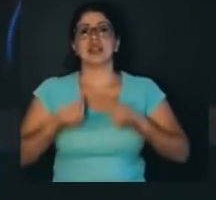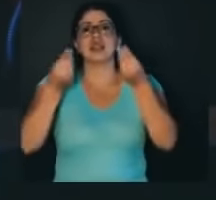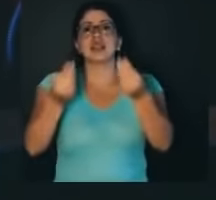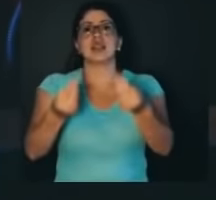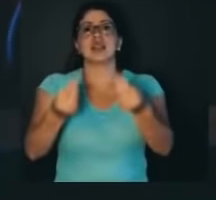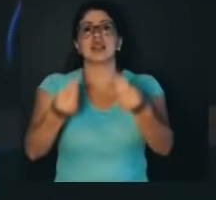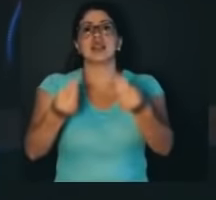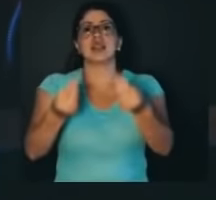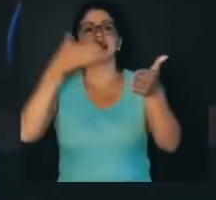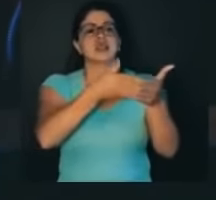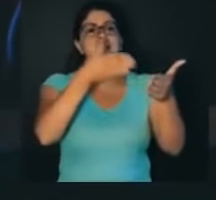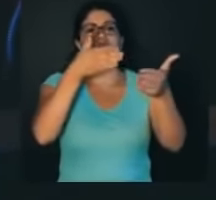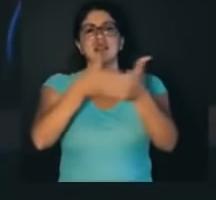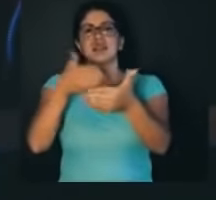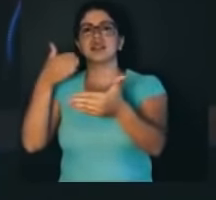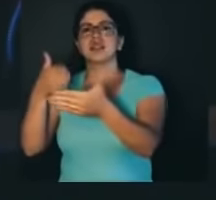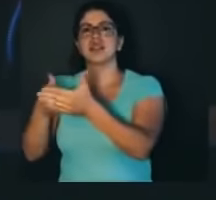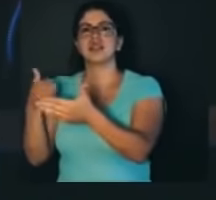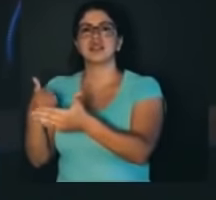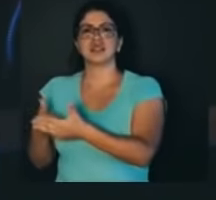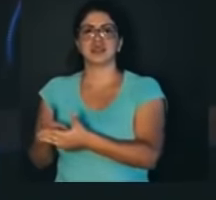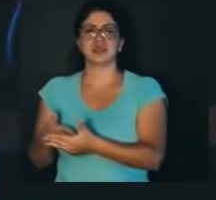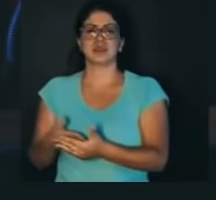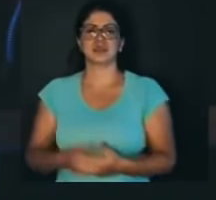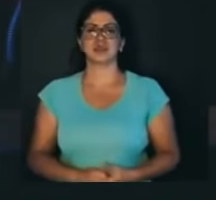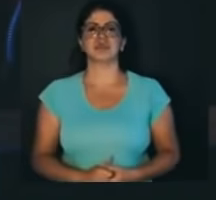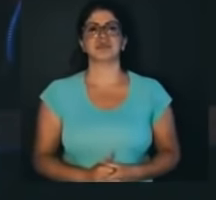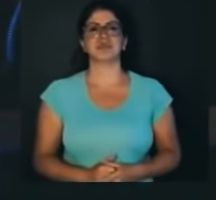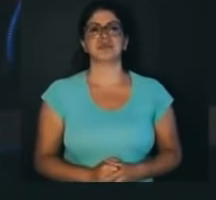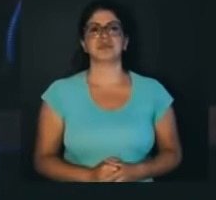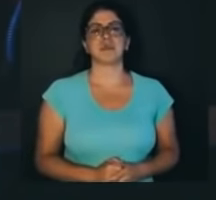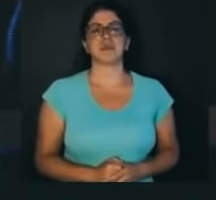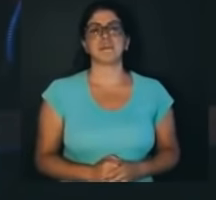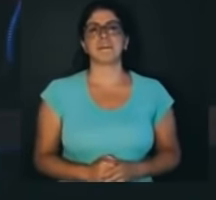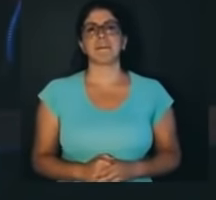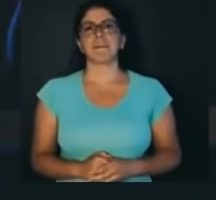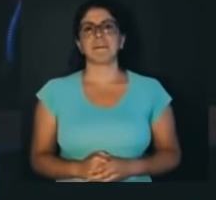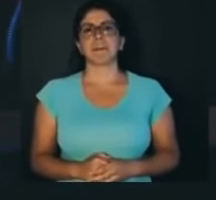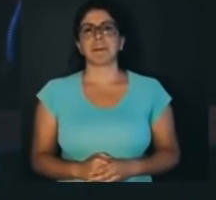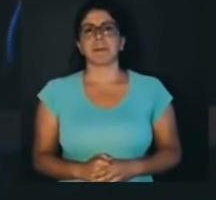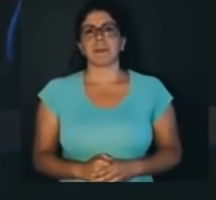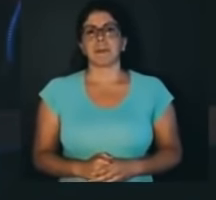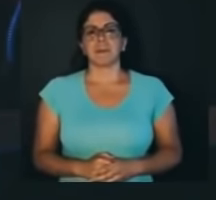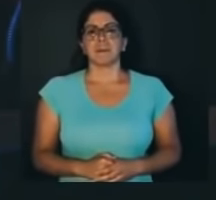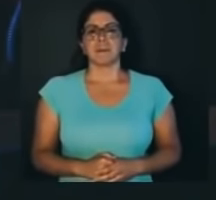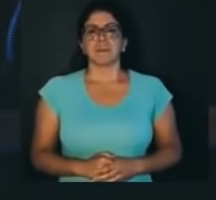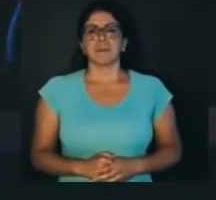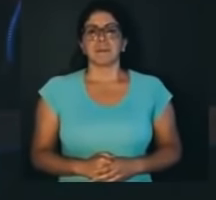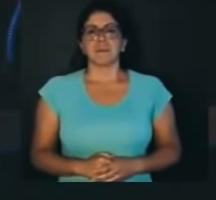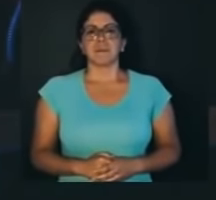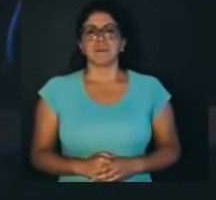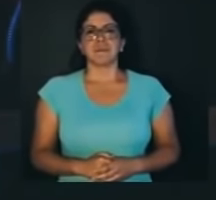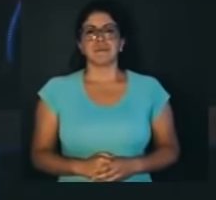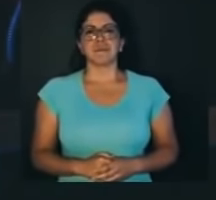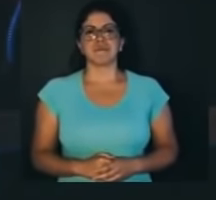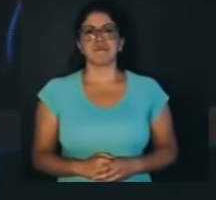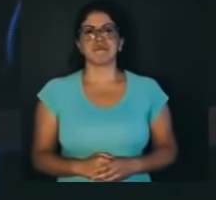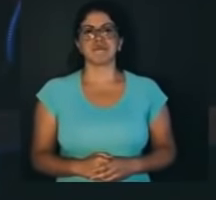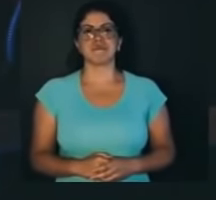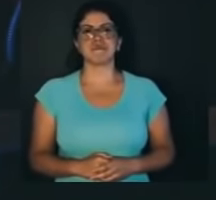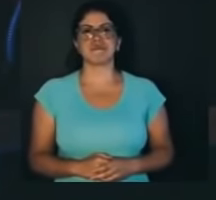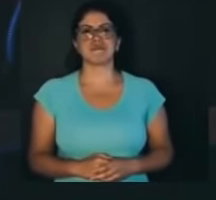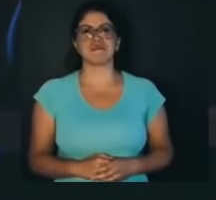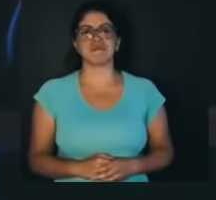você e nem as pessoas ao teu redor. Estabeleça limites daquilo que você